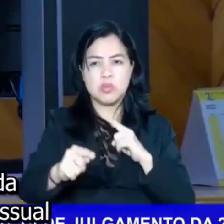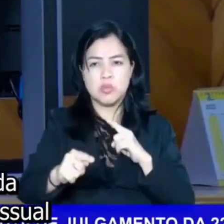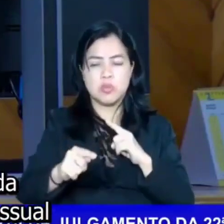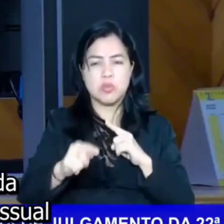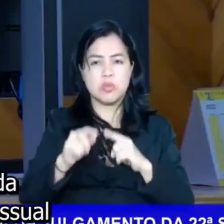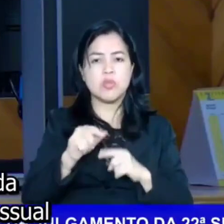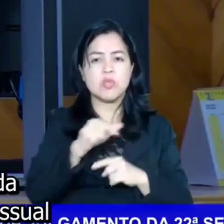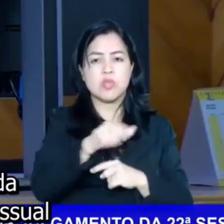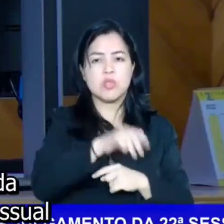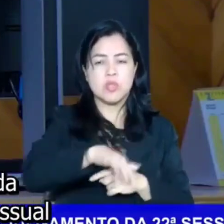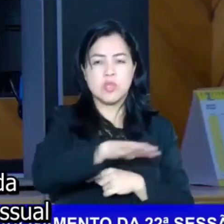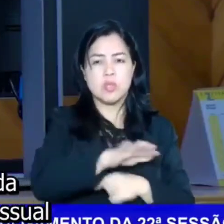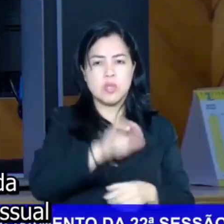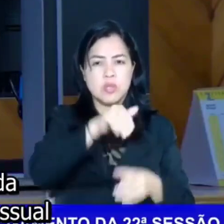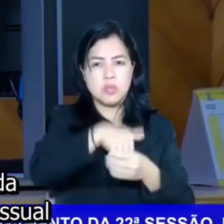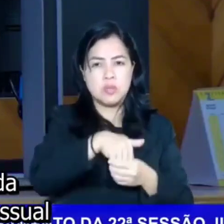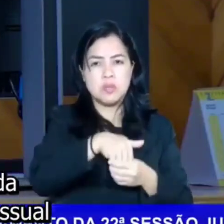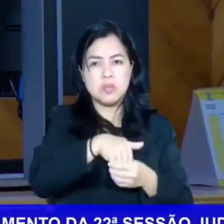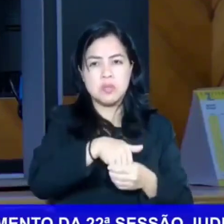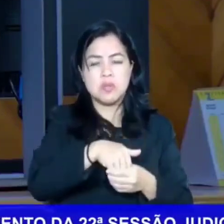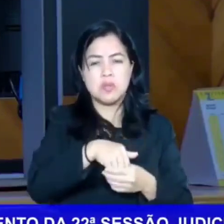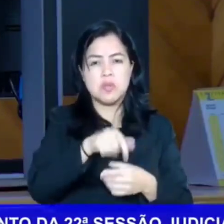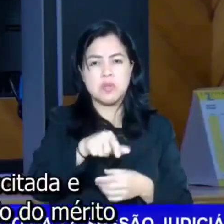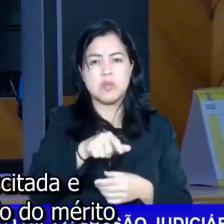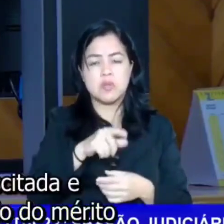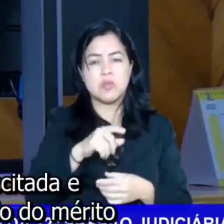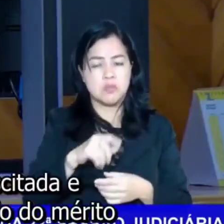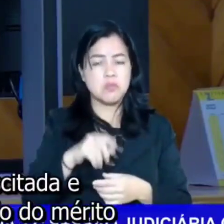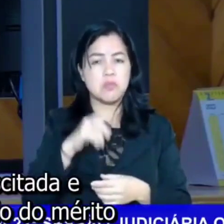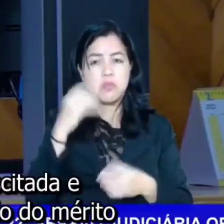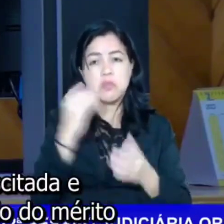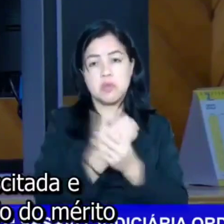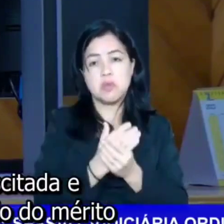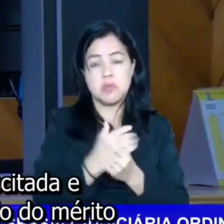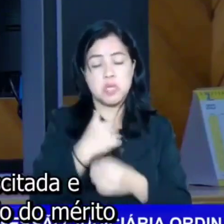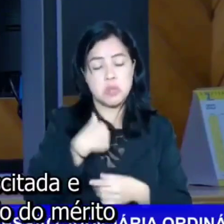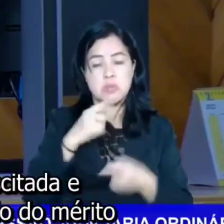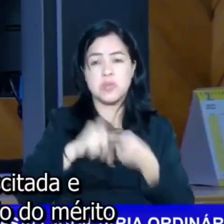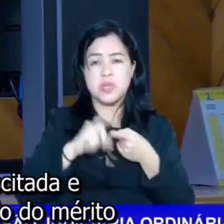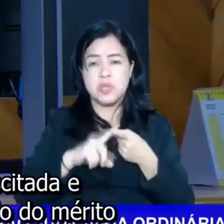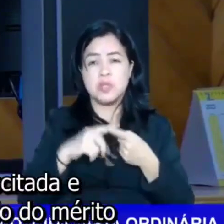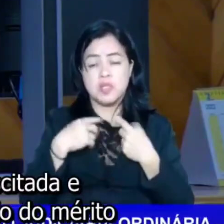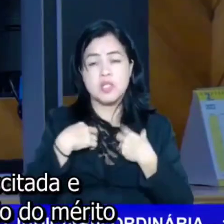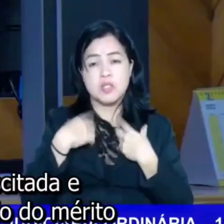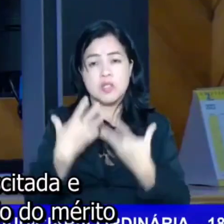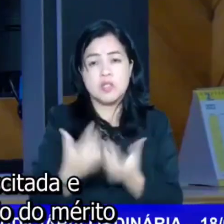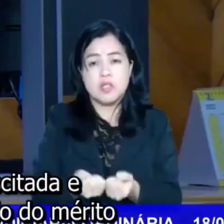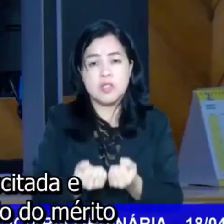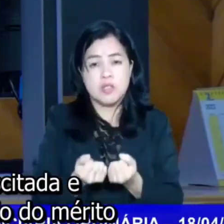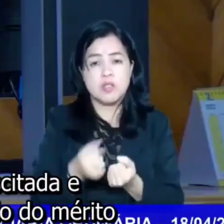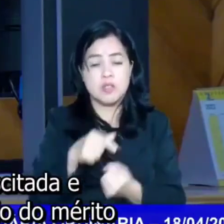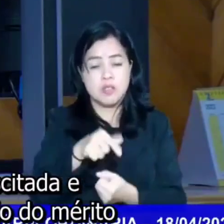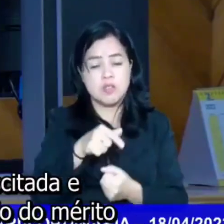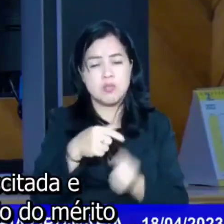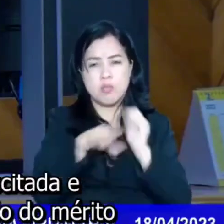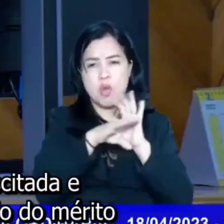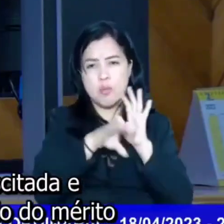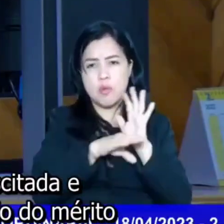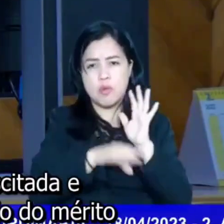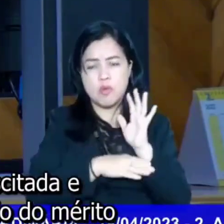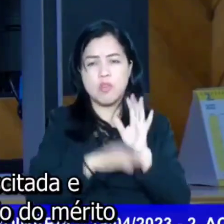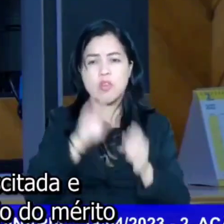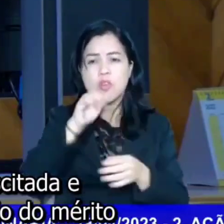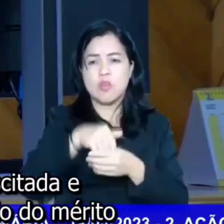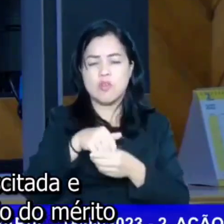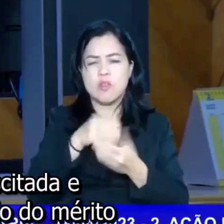e da consequente ausência de interesse processual, eu estou também acolhendo a preliminar suscitada e votando